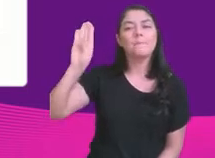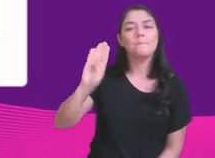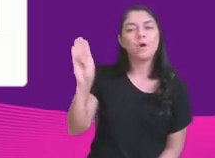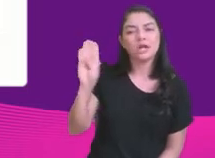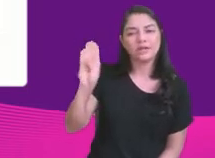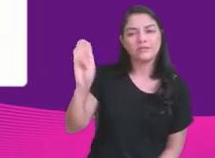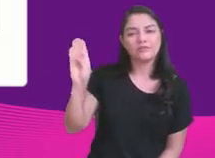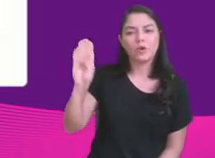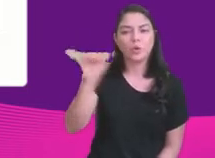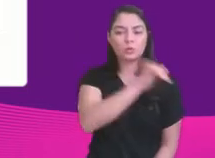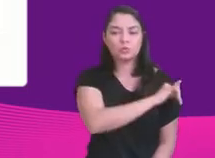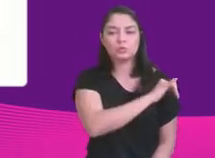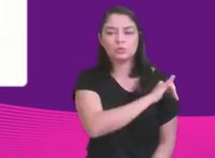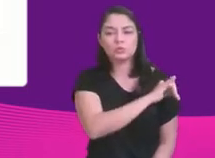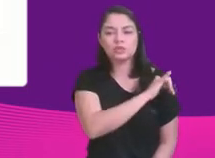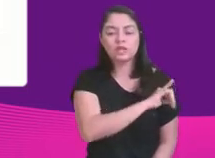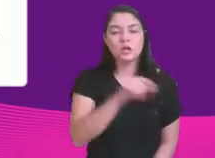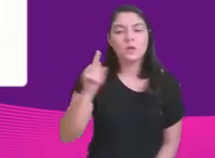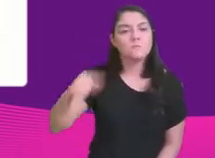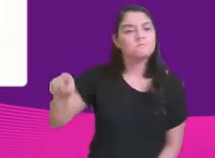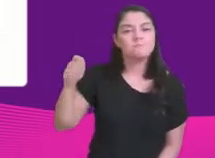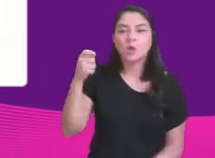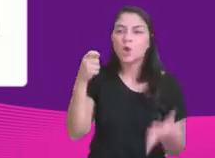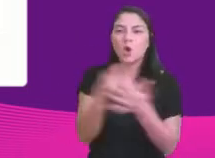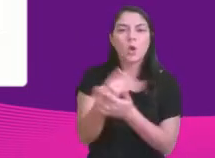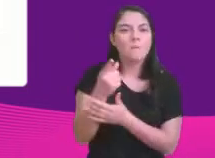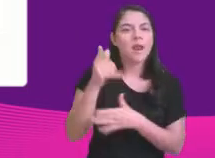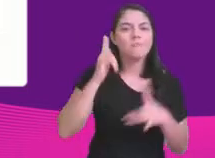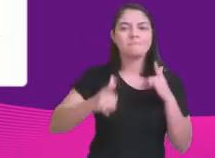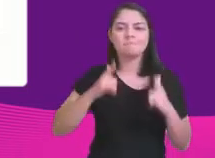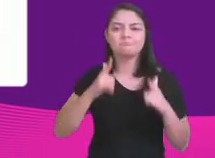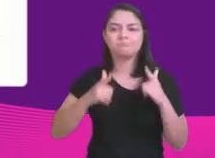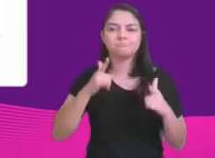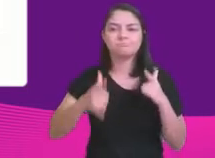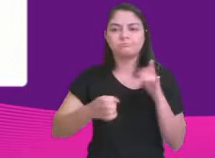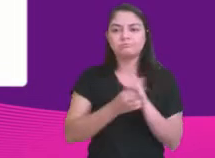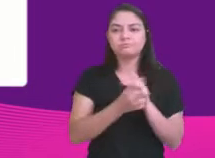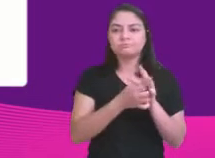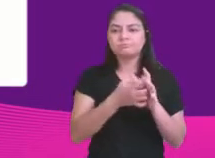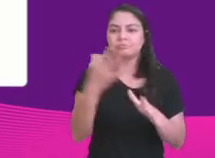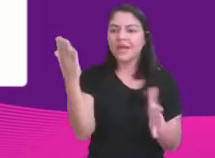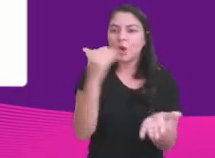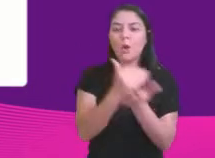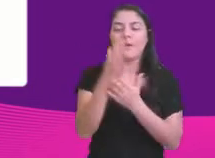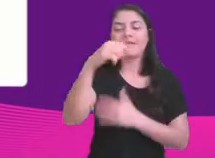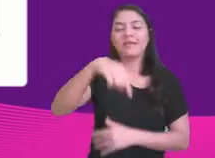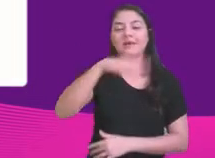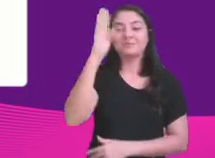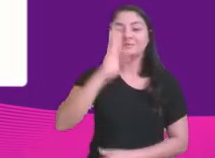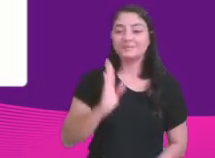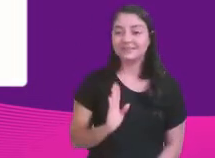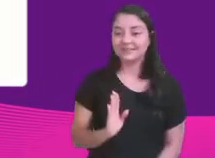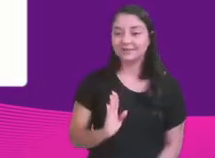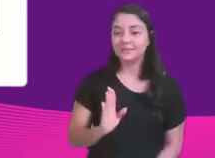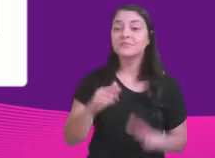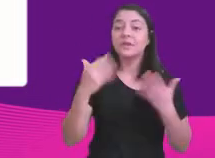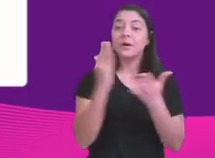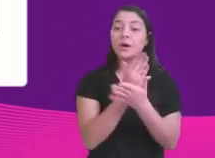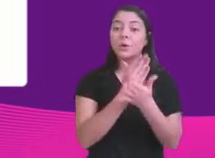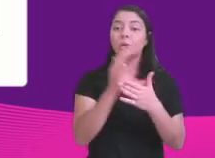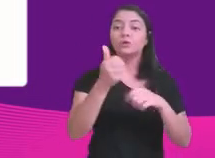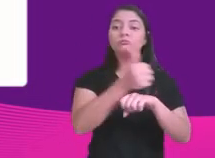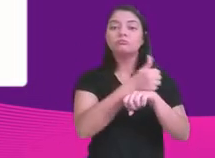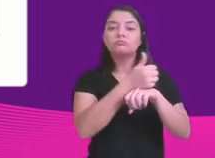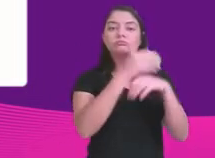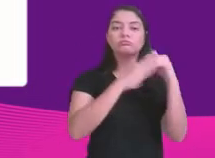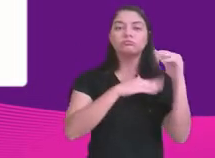cirurgia robótica. E esse grupo foi pioneiro. Por quê? Porque neste grupo, treinados por cirurgiões americanos,